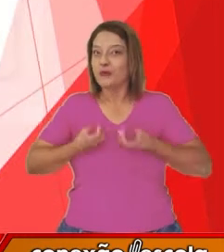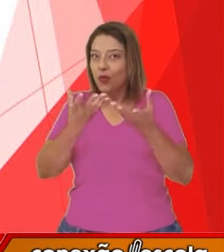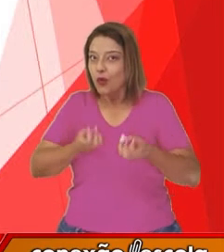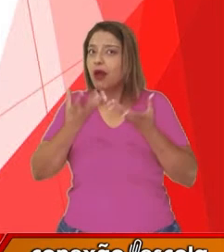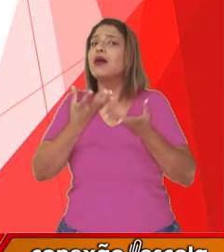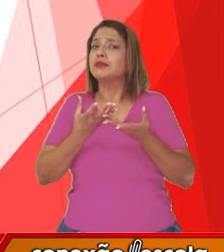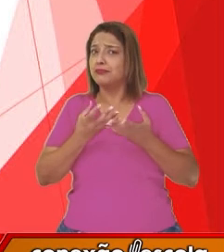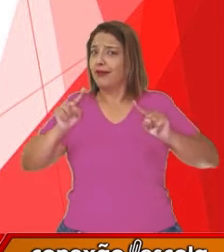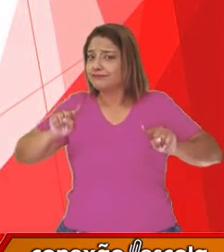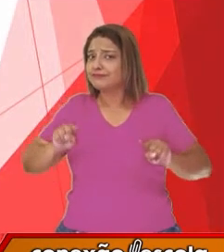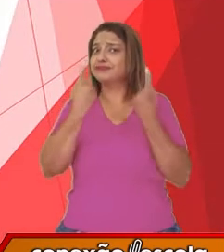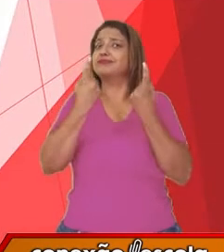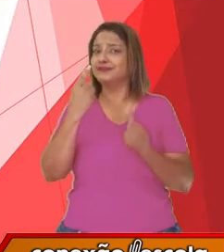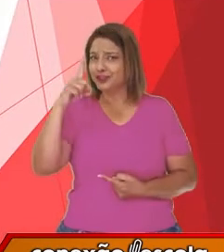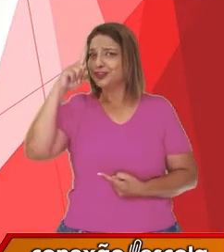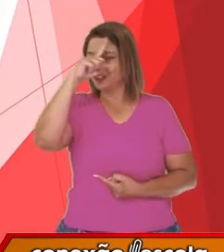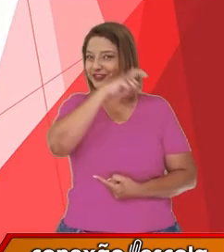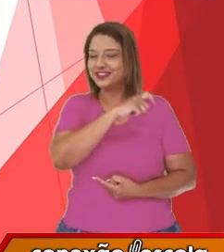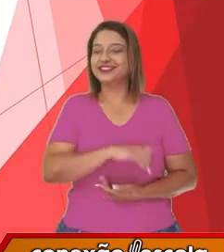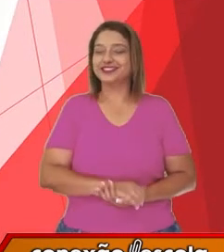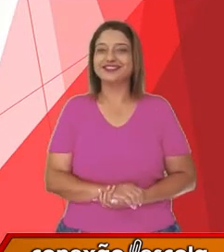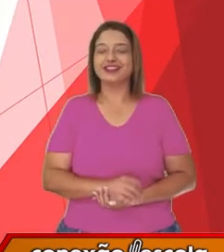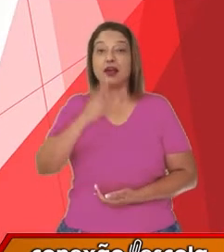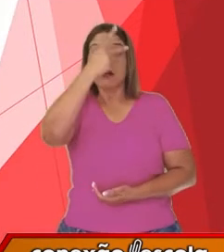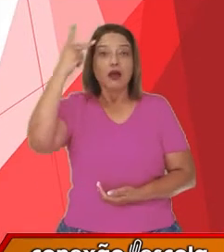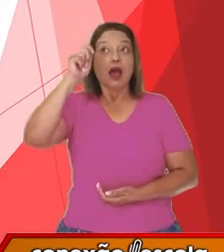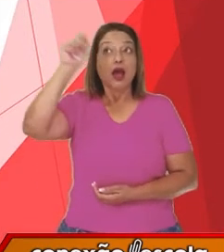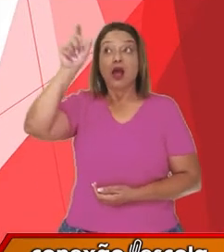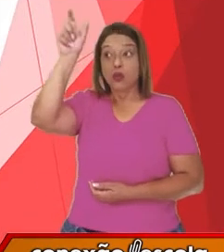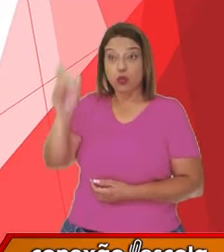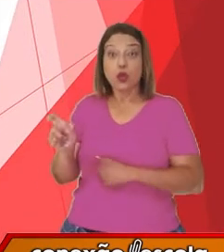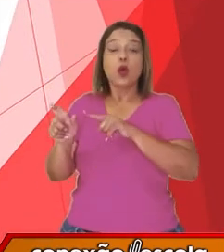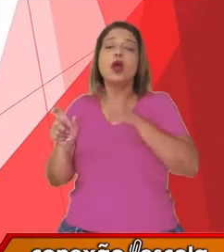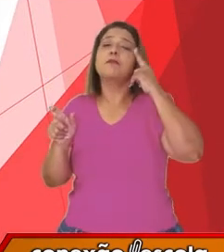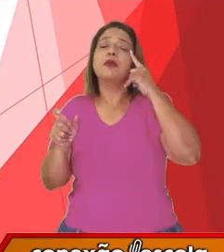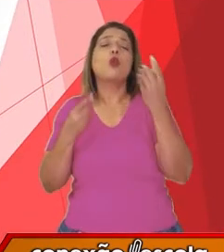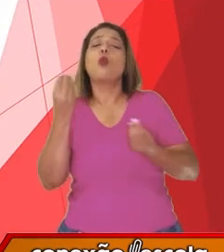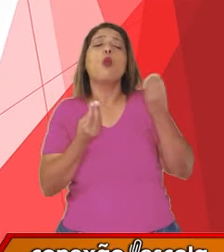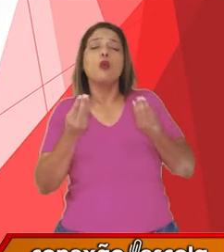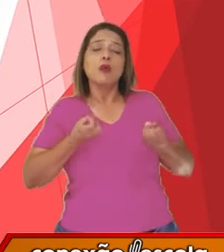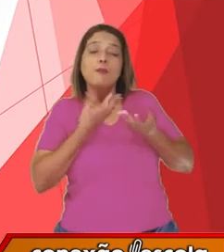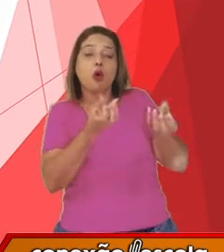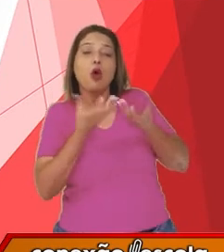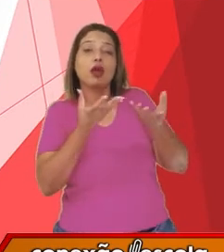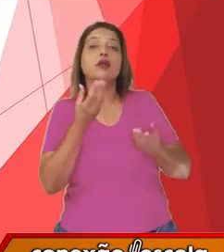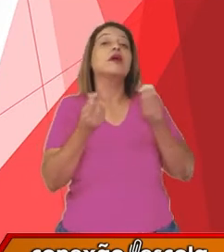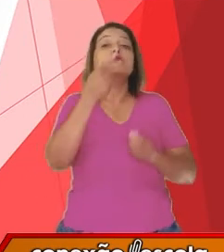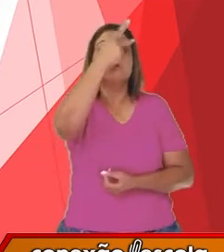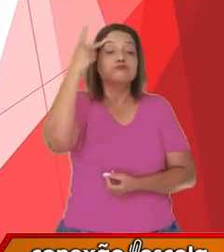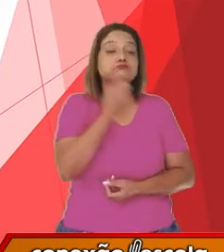grande desafio. O autor, ele precisa pensar qual público ele quer atingir, do que